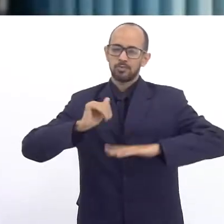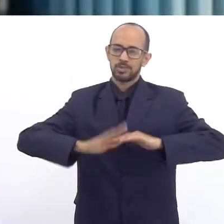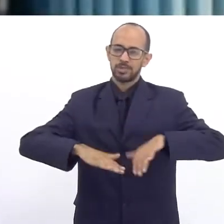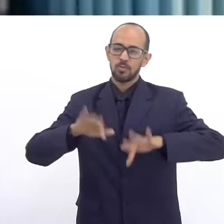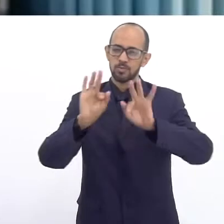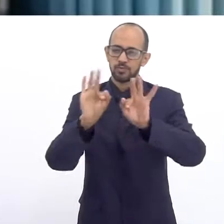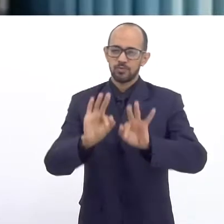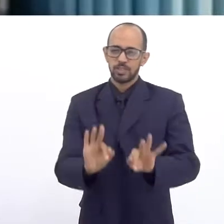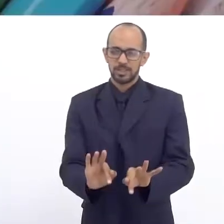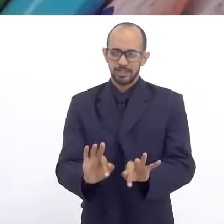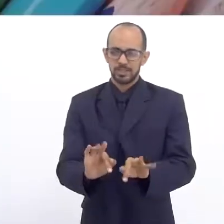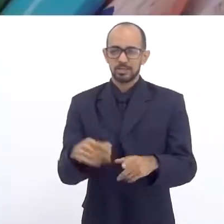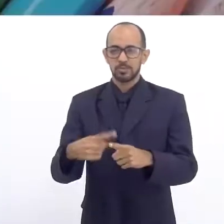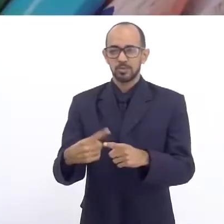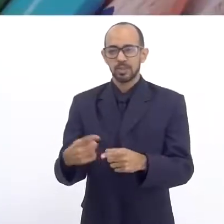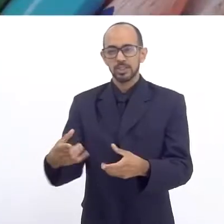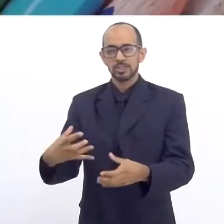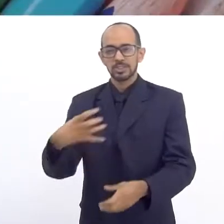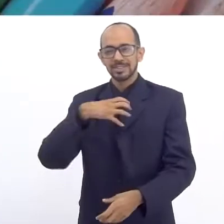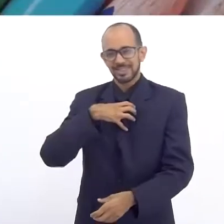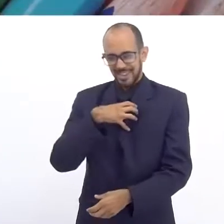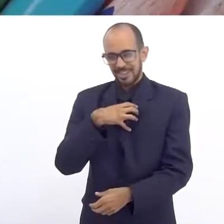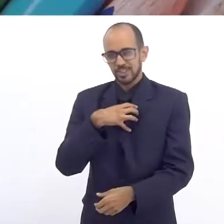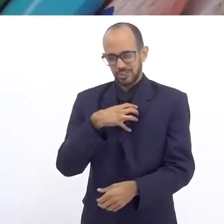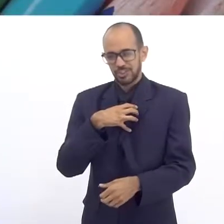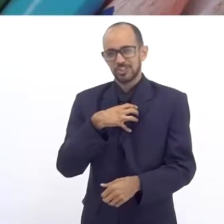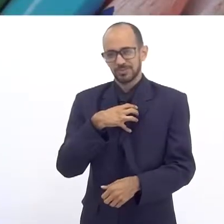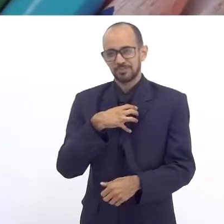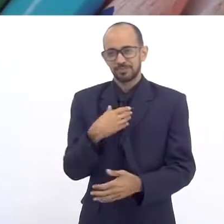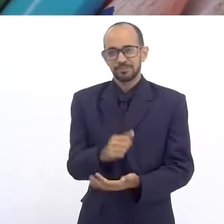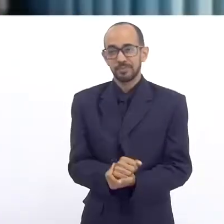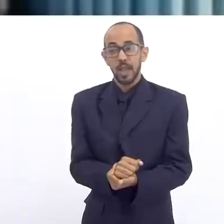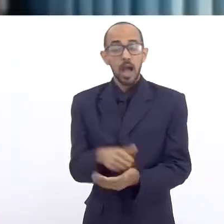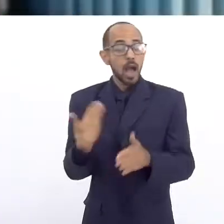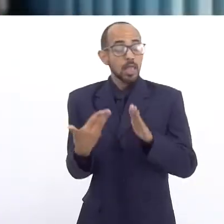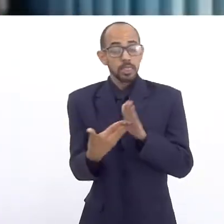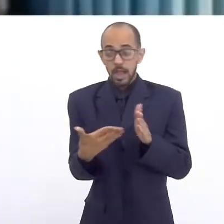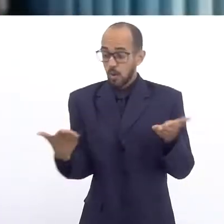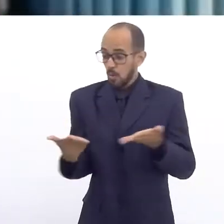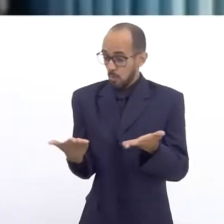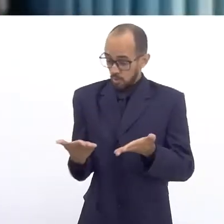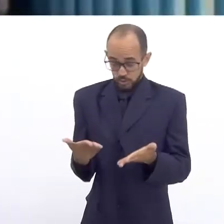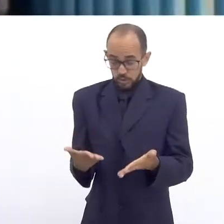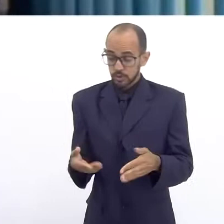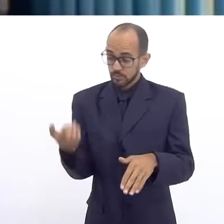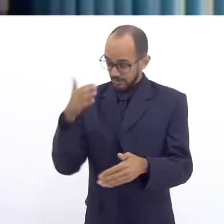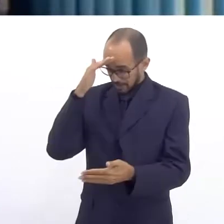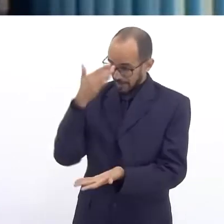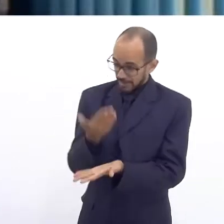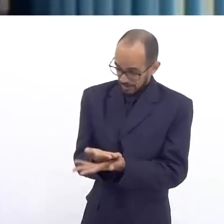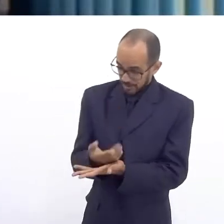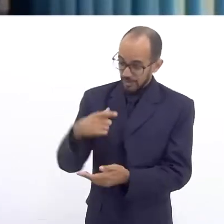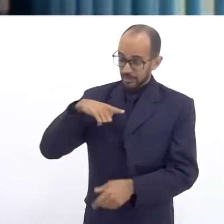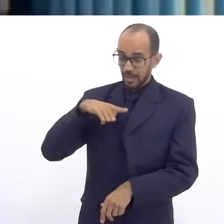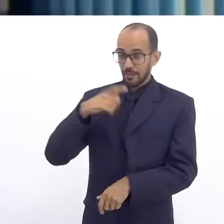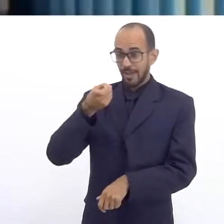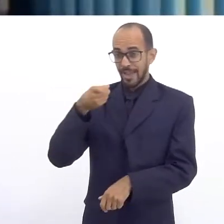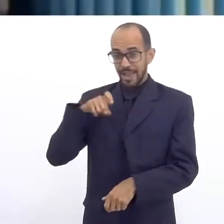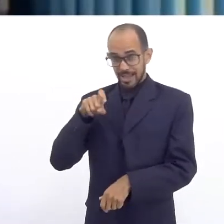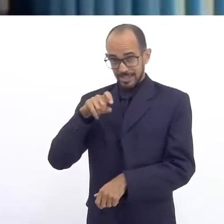muito feliz, porque dá muito retorno para a gente. Até hoje, você acredita, né, que eu tenho